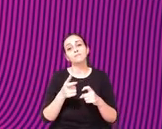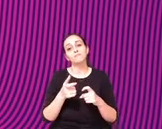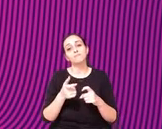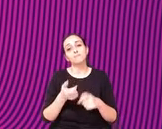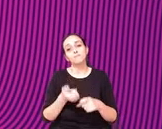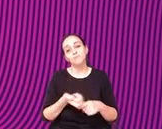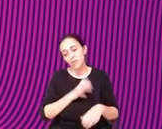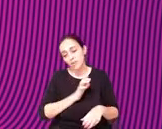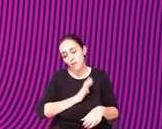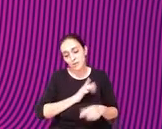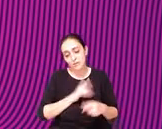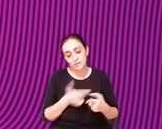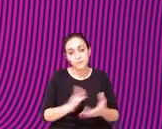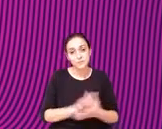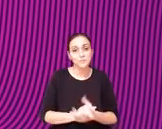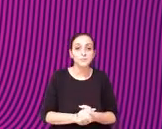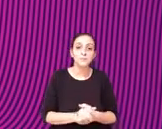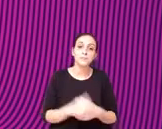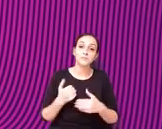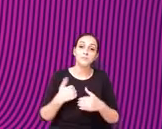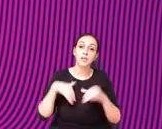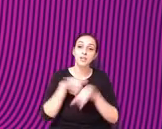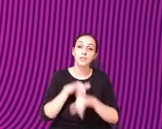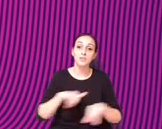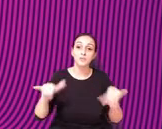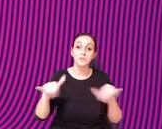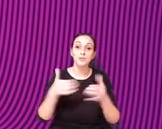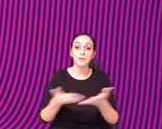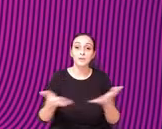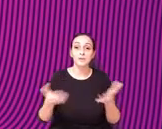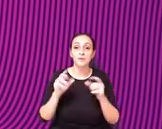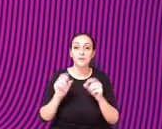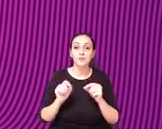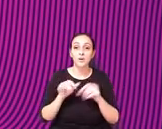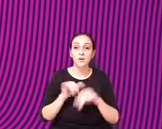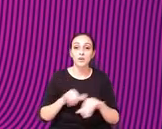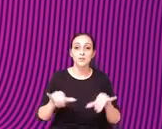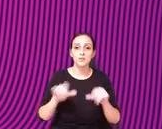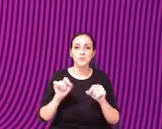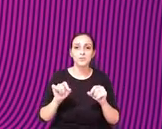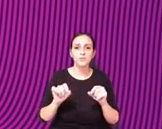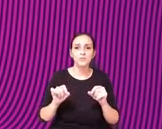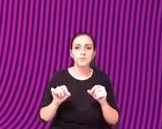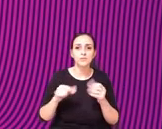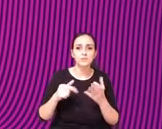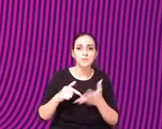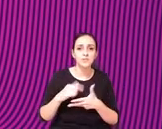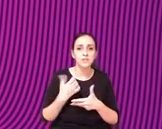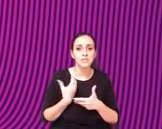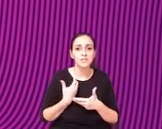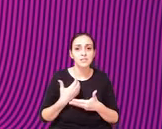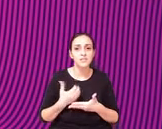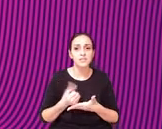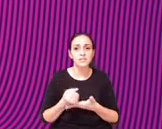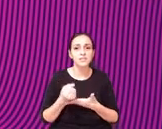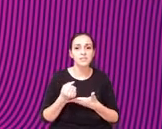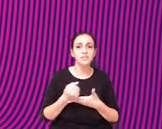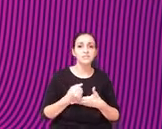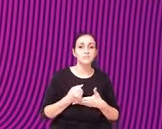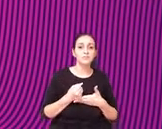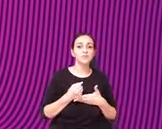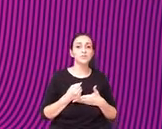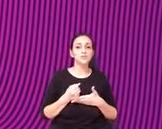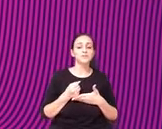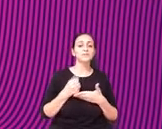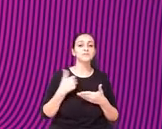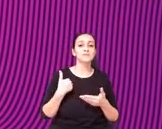vez o anúncio, enfim, já conhecido, mas que o Congresso Mundial de Cardiologia para o ano vai ser no Brasil, no Rio de Janeiro, entre